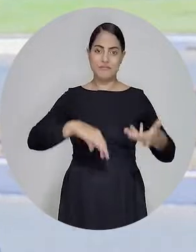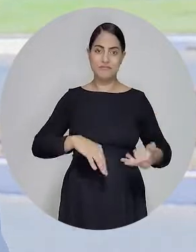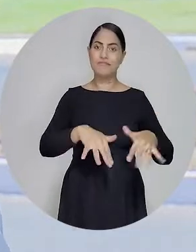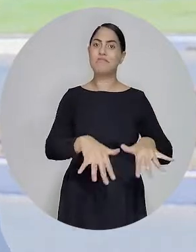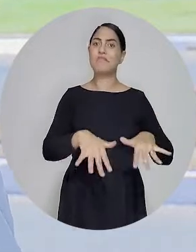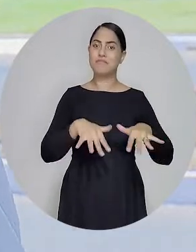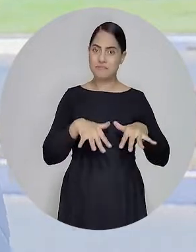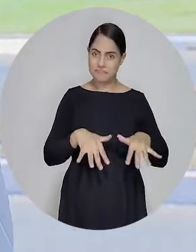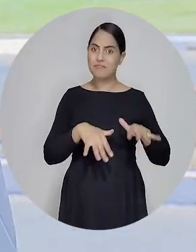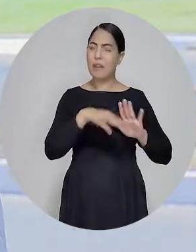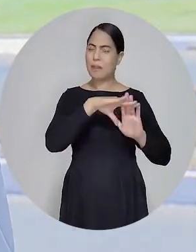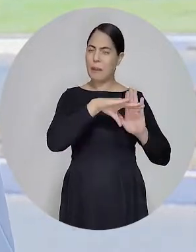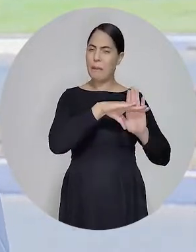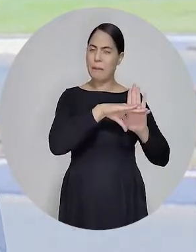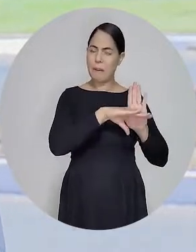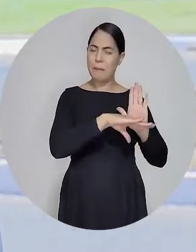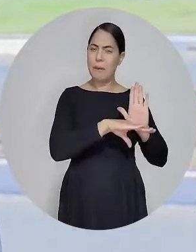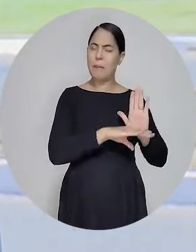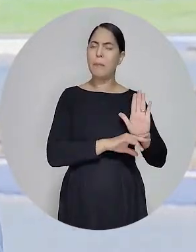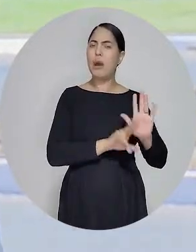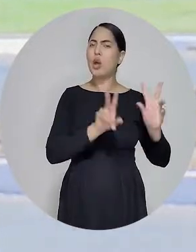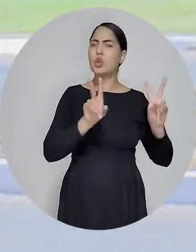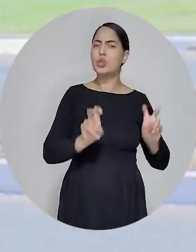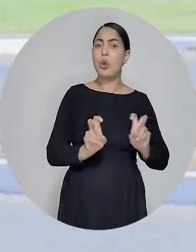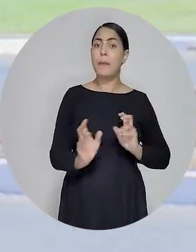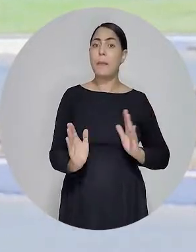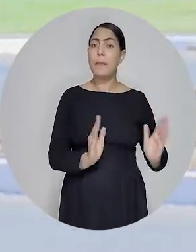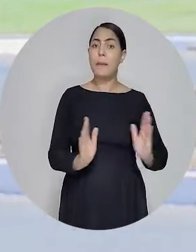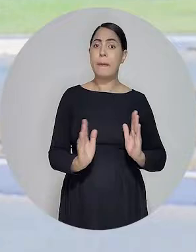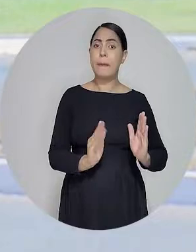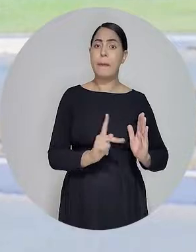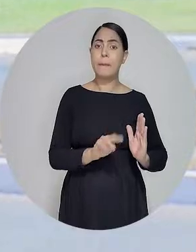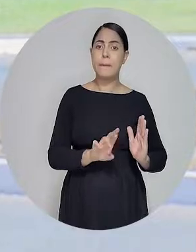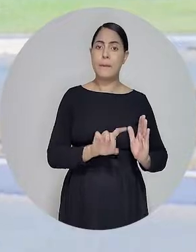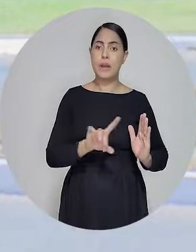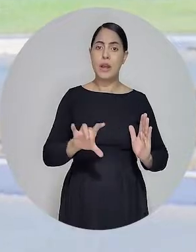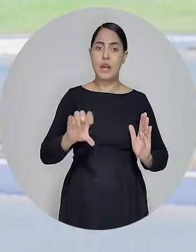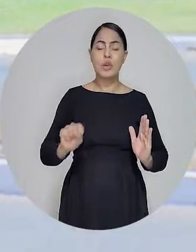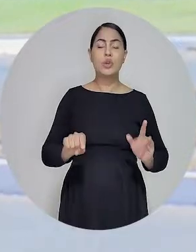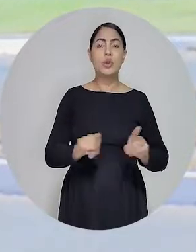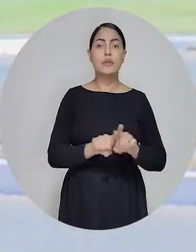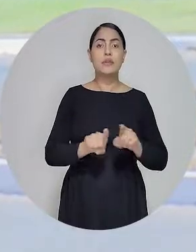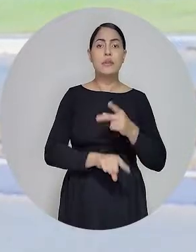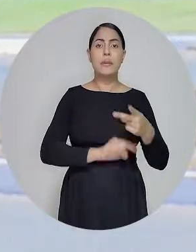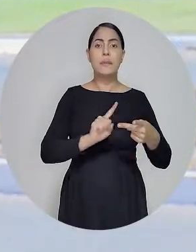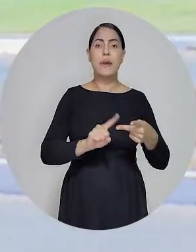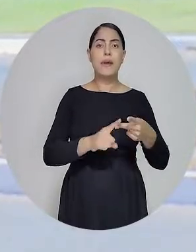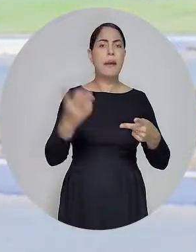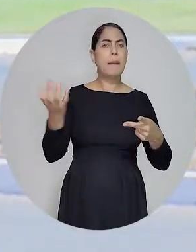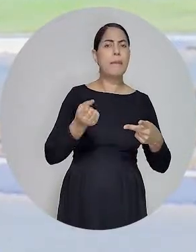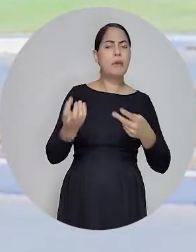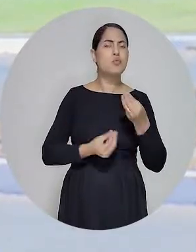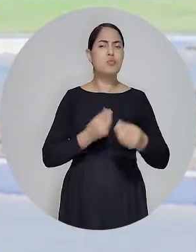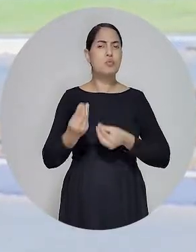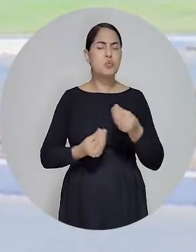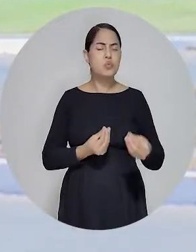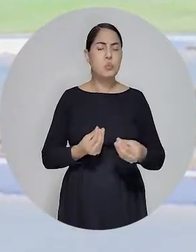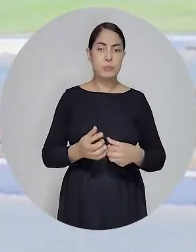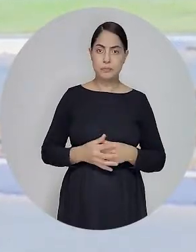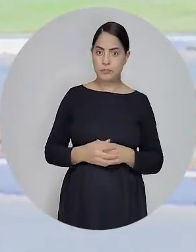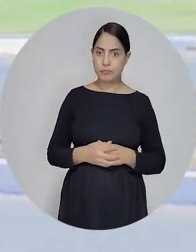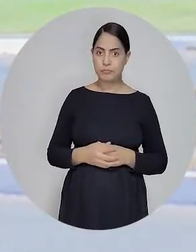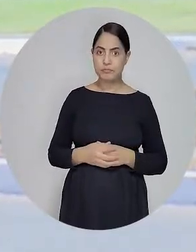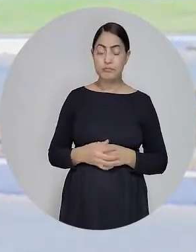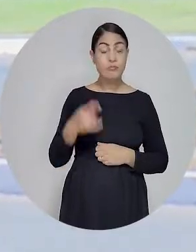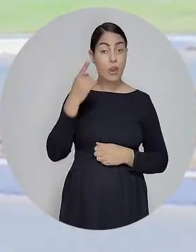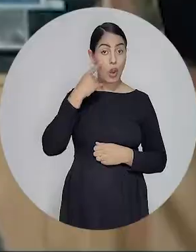de lei que tramitam no Congresso Nacional e que tratam sobre prazos e condições para concessão de